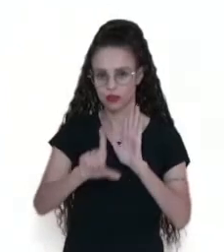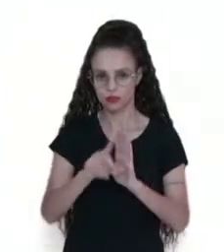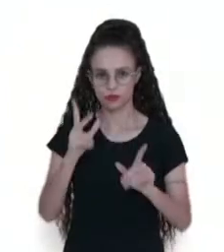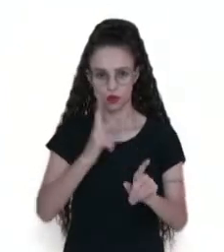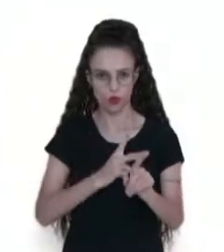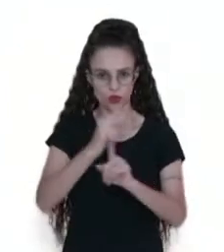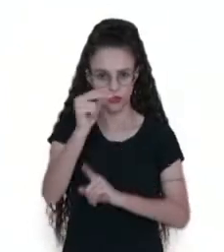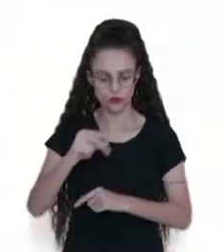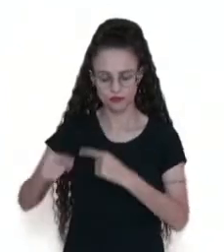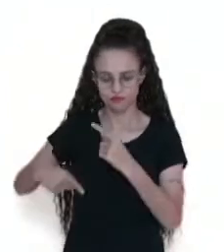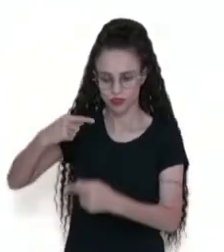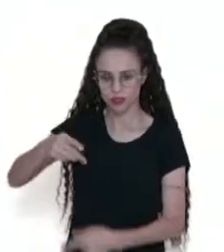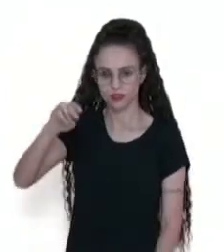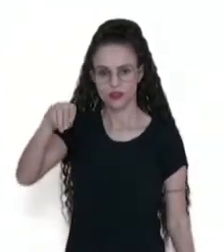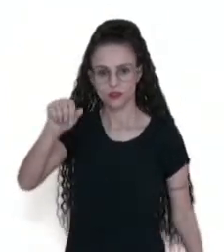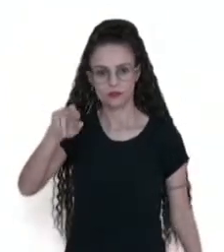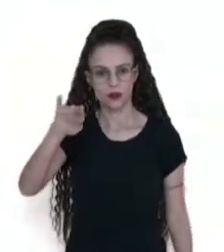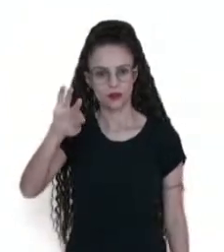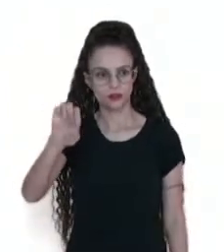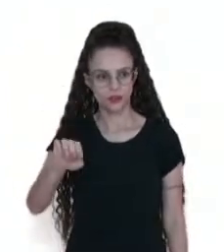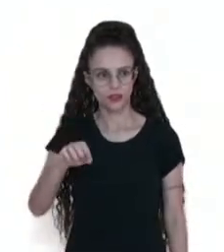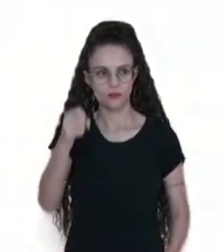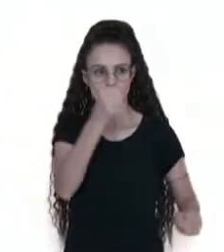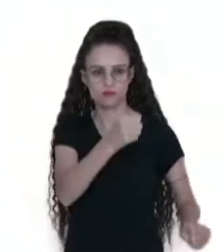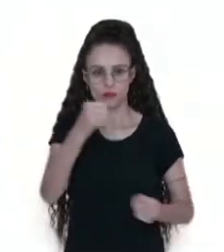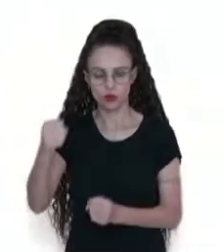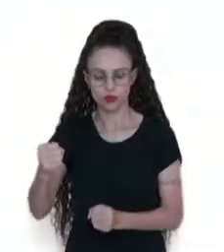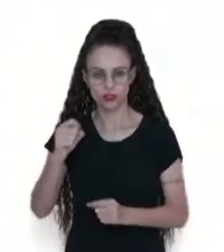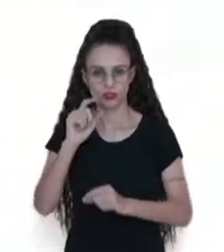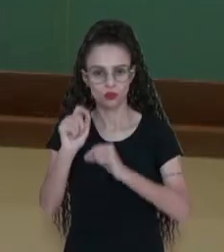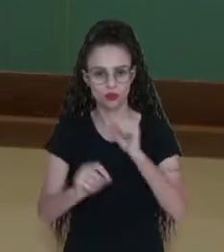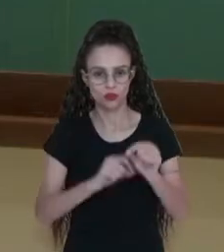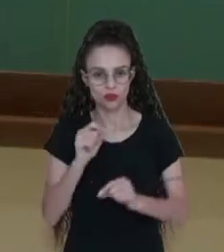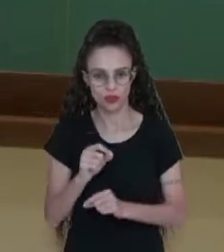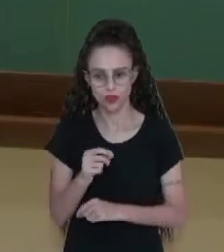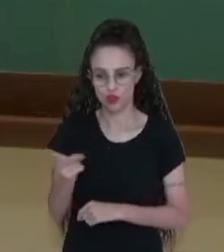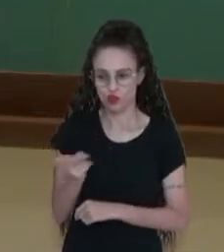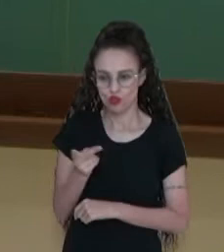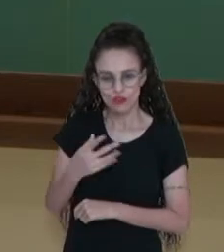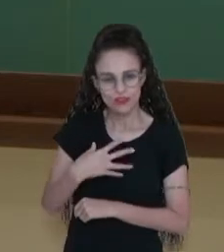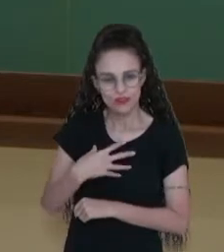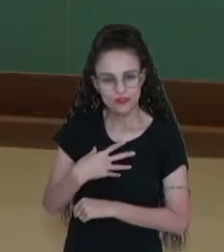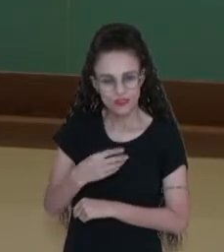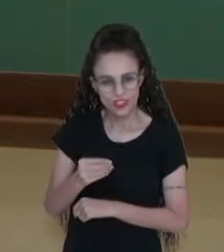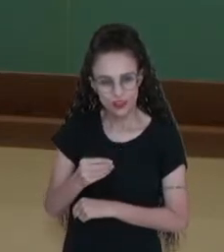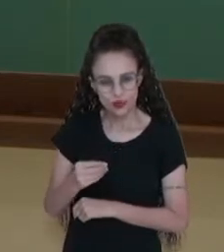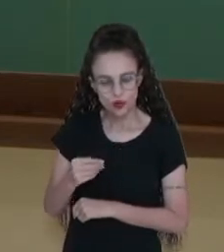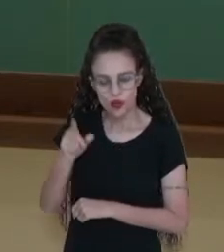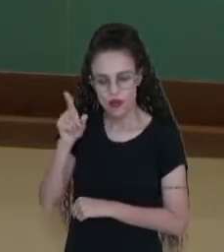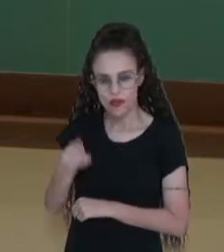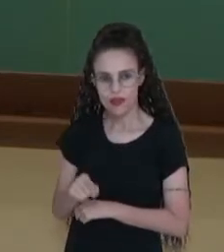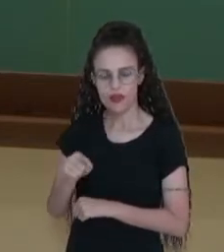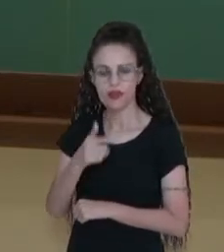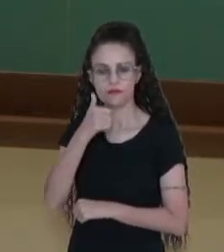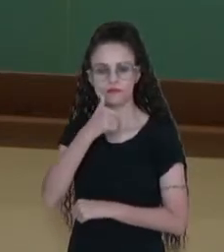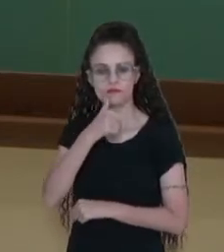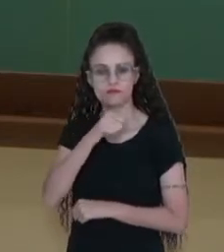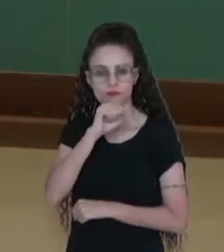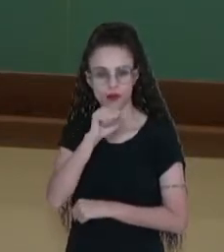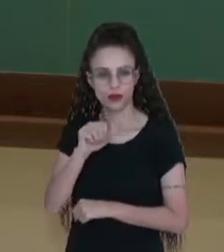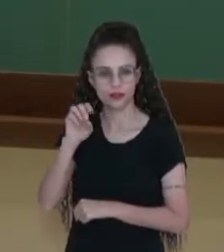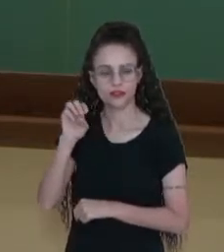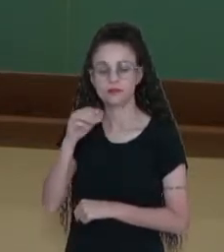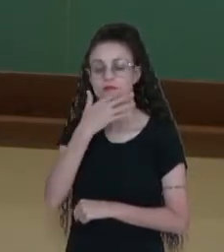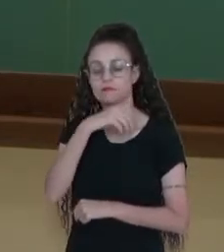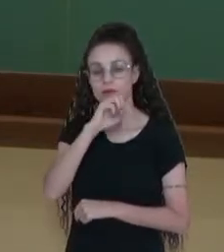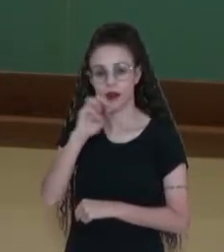Ou seja, poder. Rômulo e Remo, os fundadores de Roma, eles já nasceram exatamente de Marte, deus da